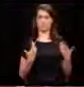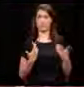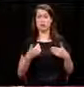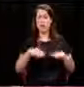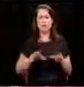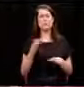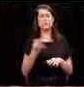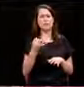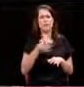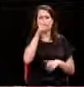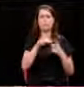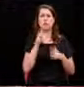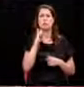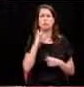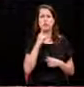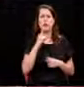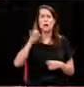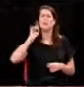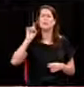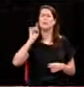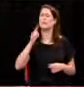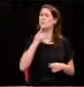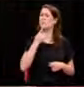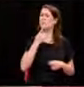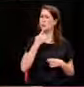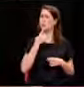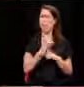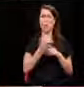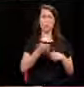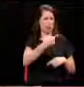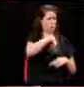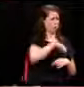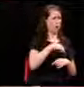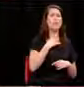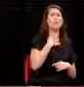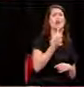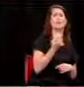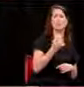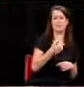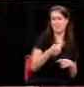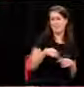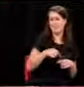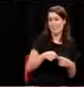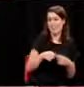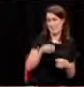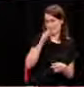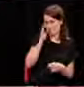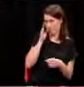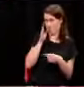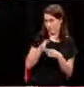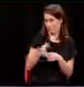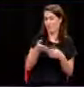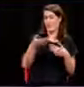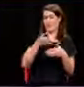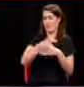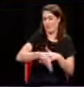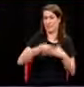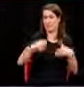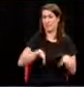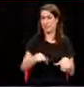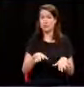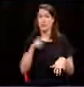sempre temos a via normal da voz, para o surdo não há via. A questão do vídeo é fundamental. Nós temos